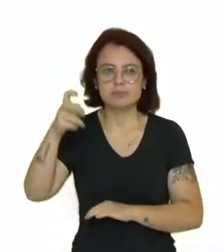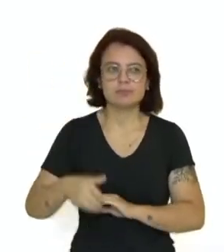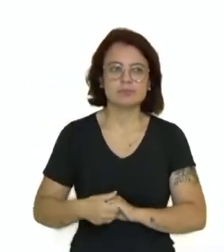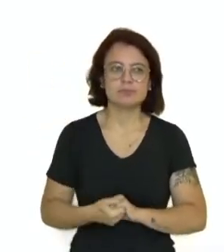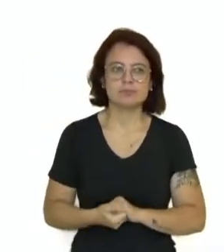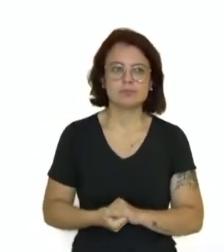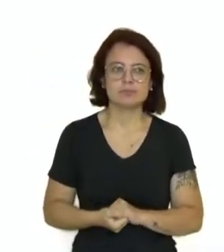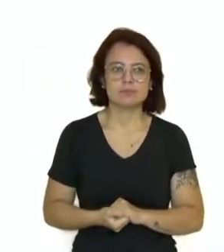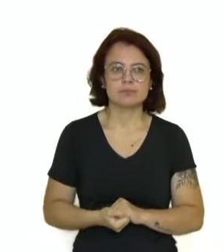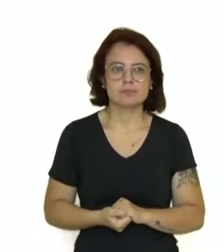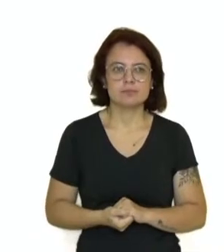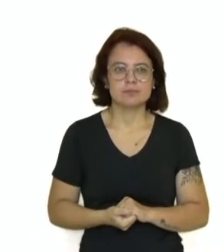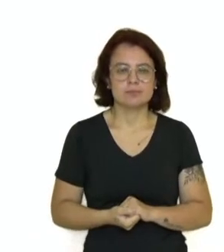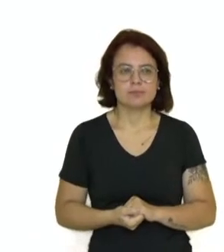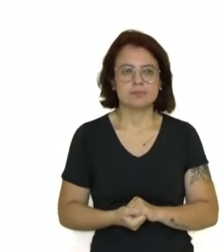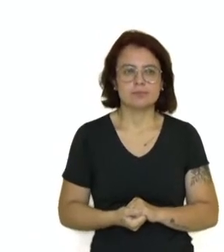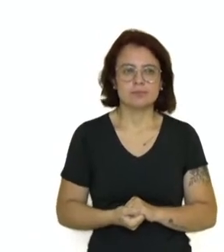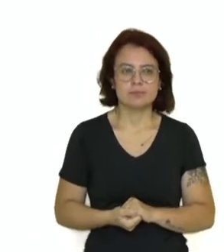virtude.